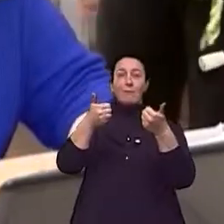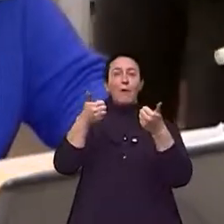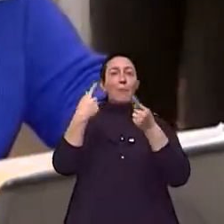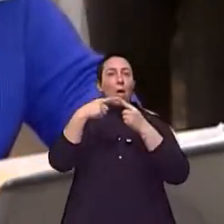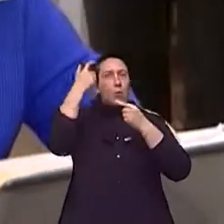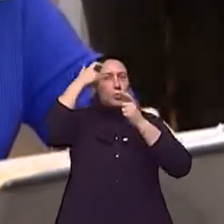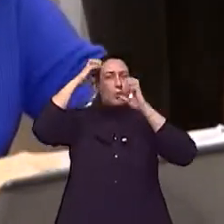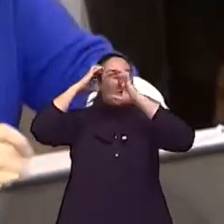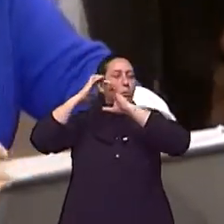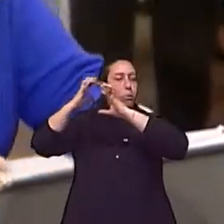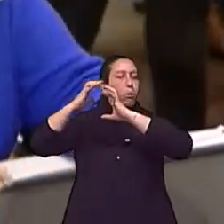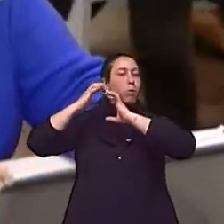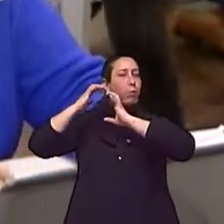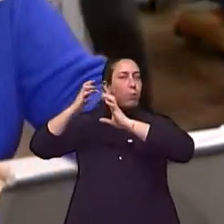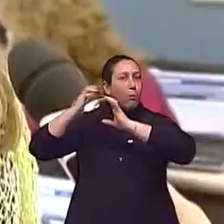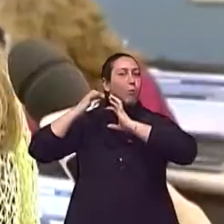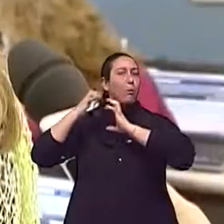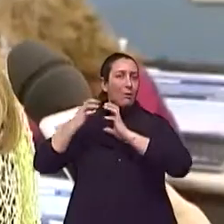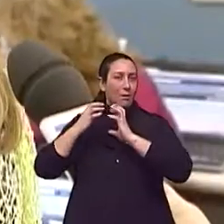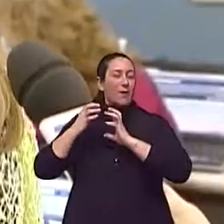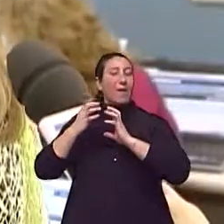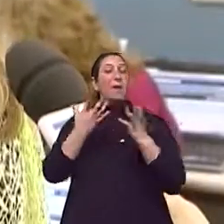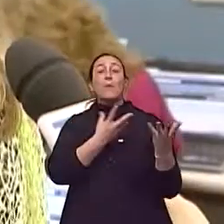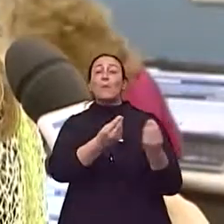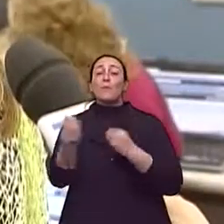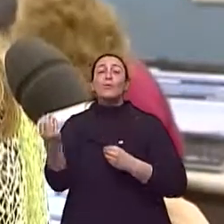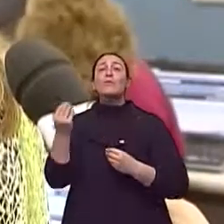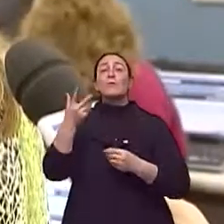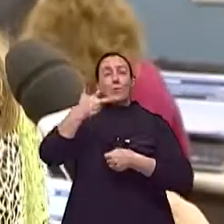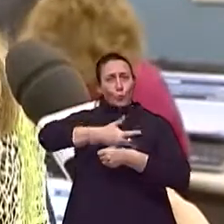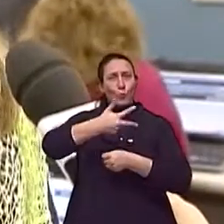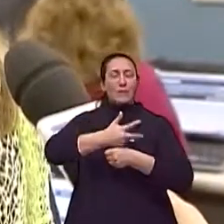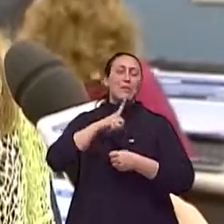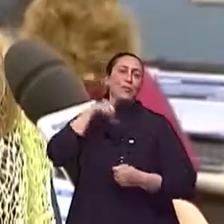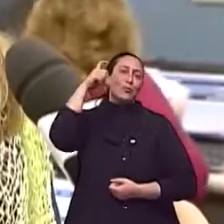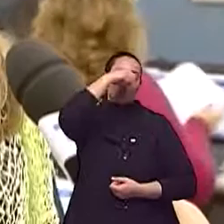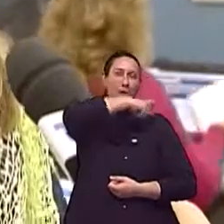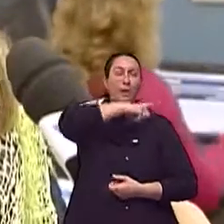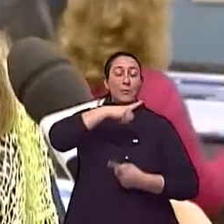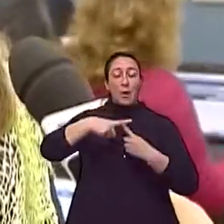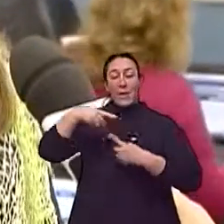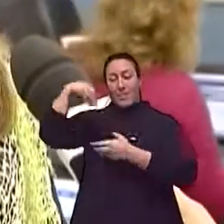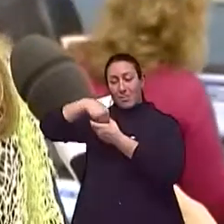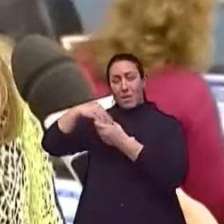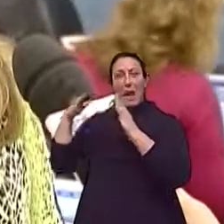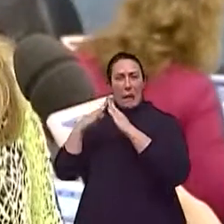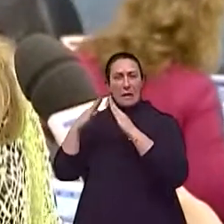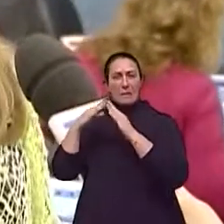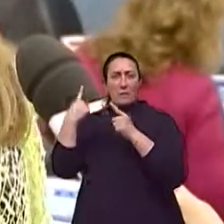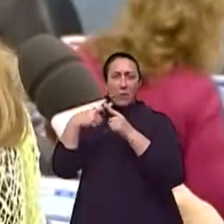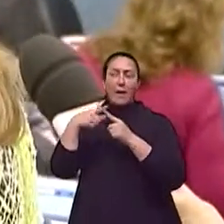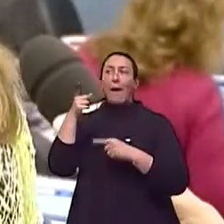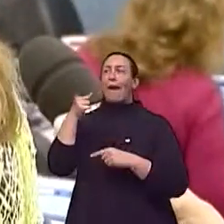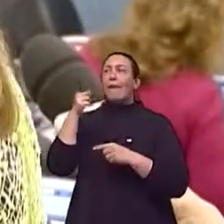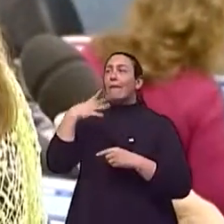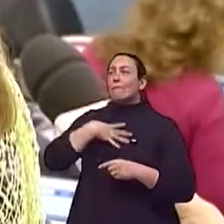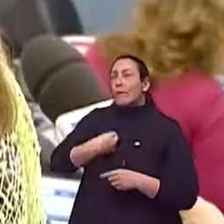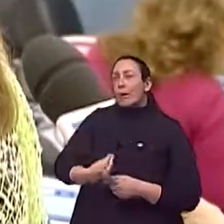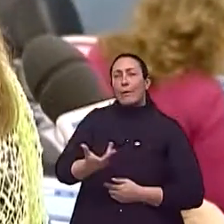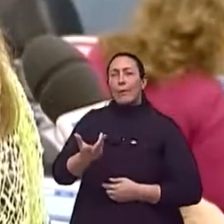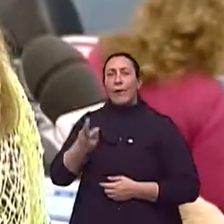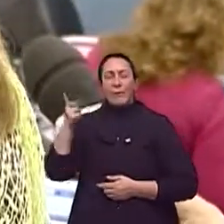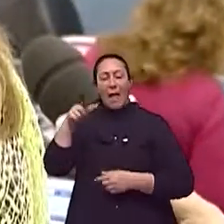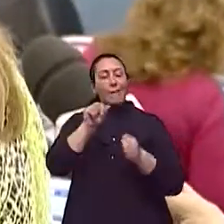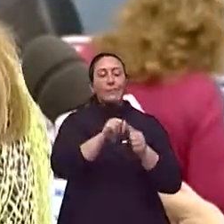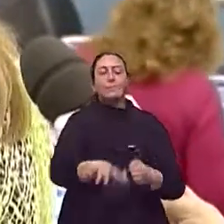funcionando e a essa dificuldade que ele sente em casa ou quando um filho ou uma pessoa vem para ensinar para eles e pegam o mouse e